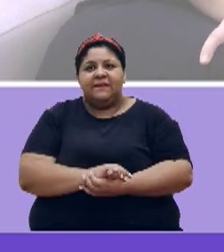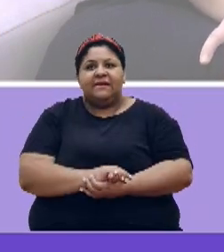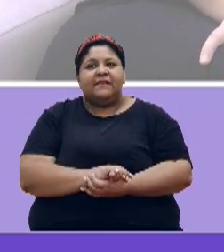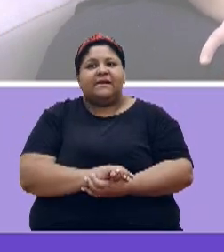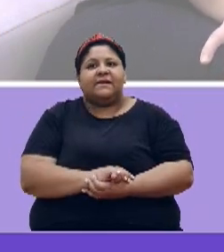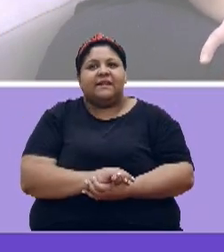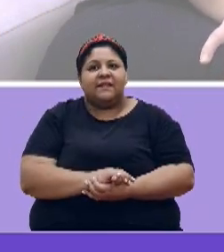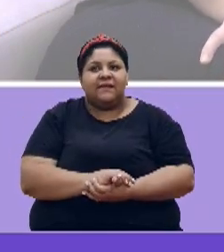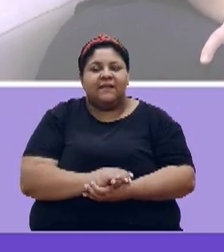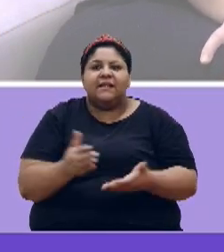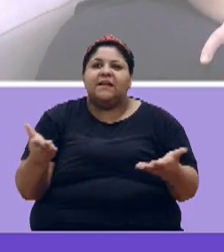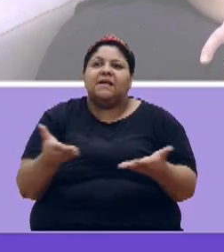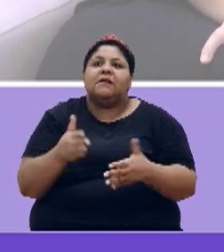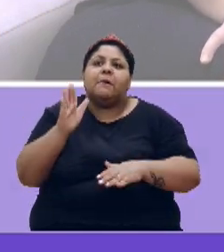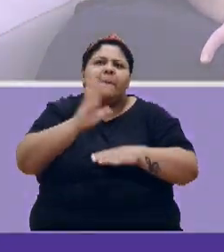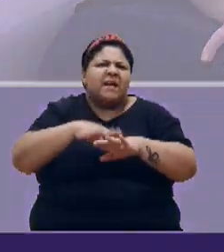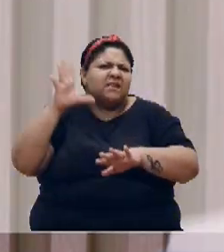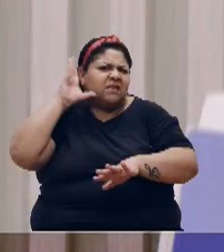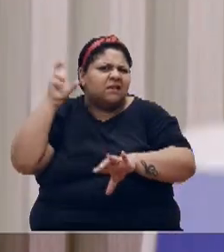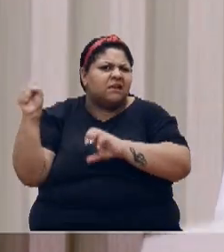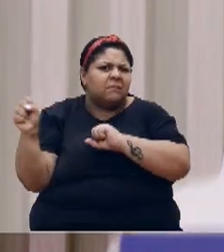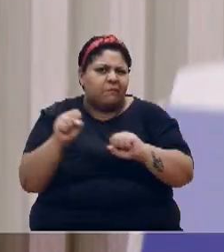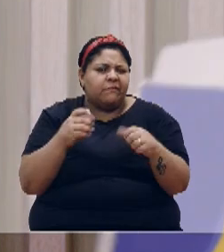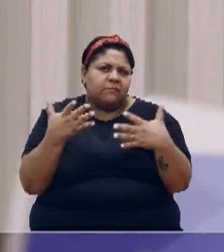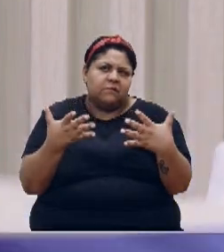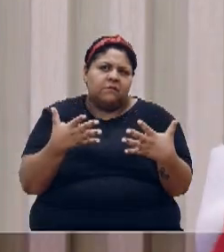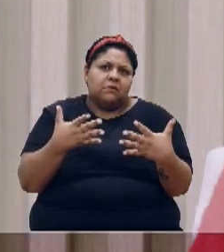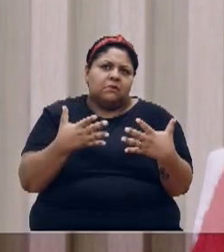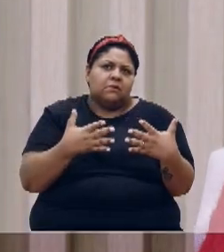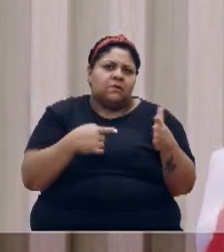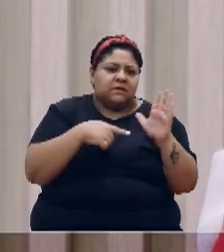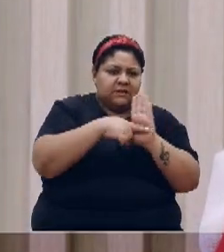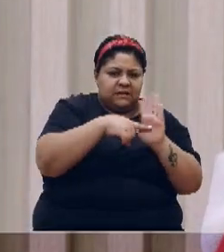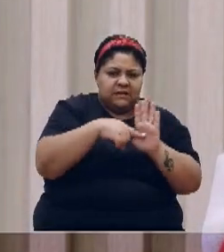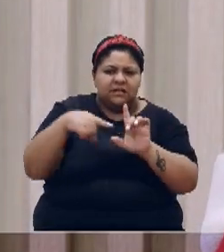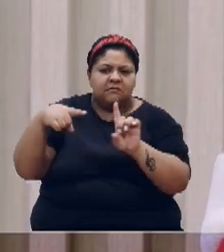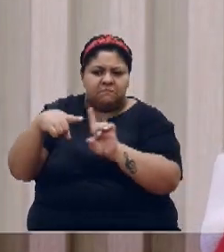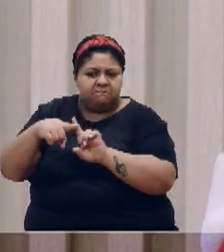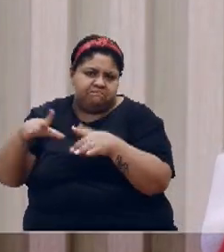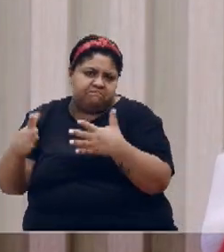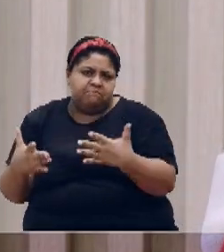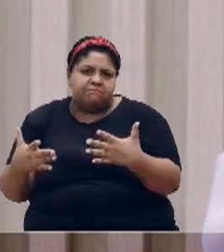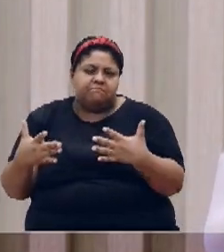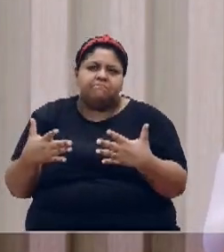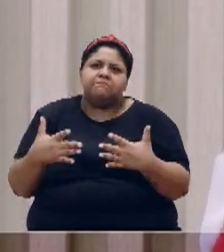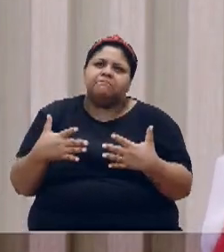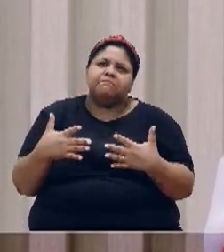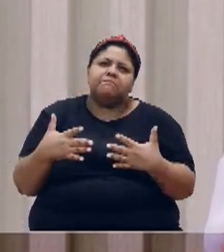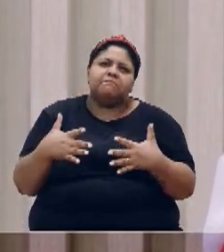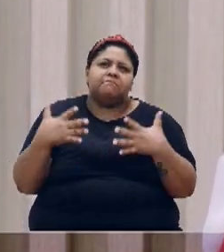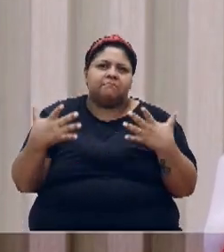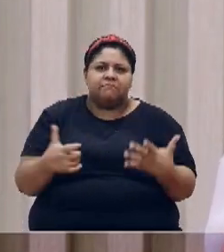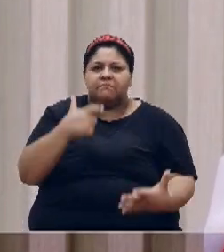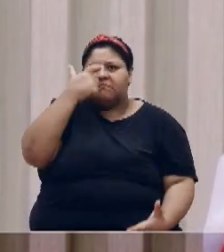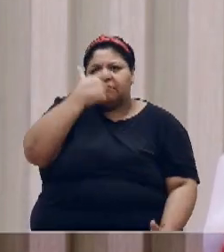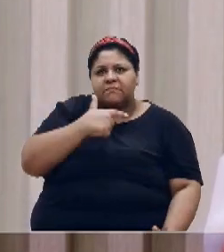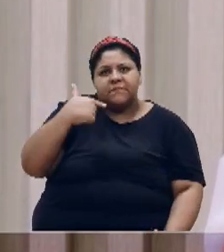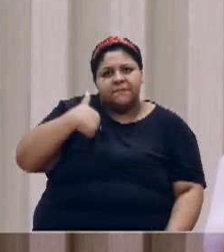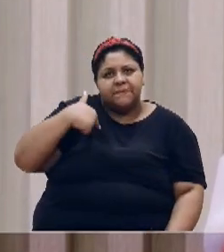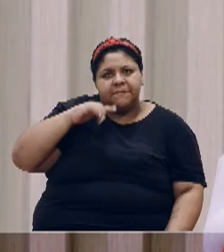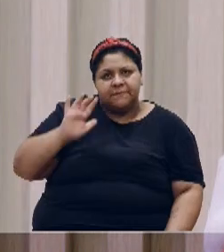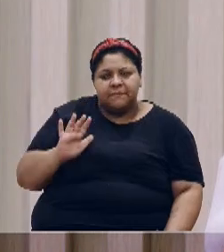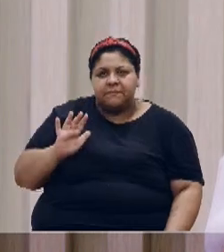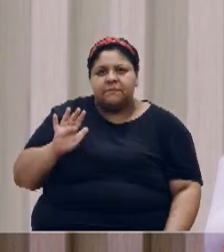Algumas pessoas mais escutaram, assim, acho que vamos trazer as negativas e as positivas também, né? Ai, bom, eu acho que pra mim